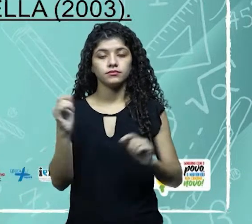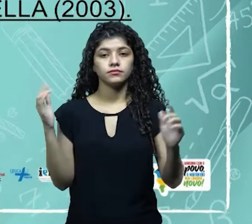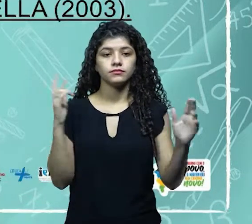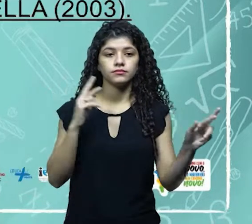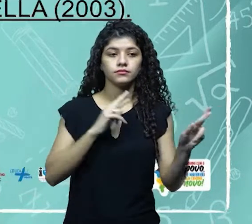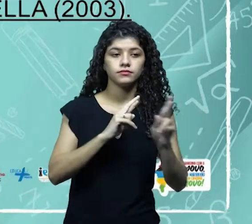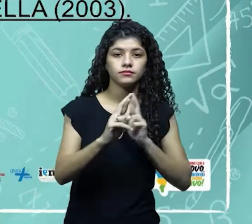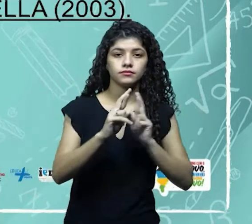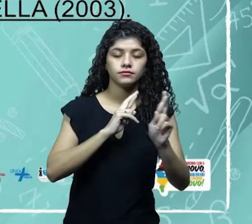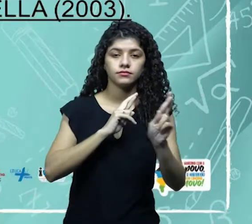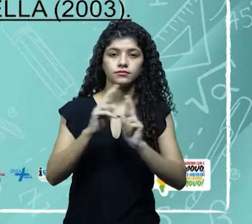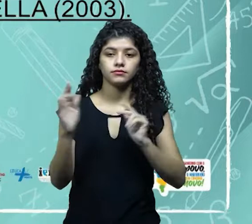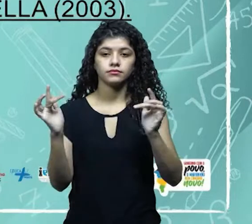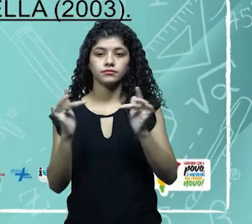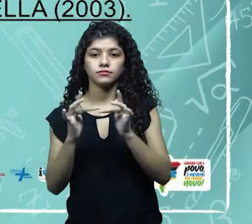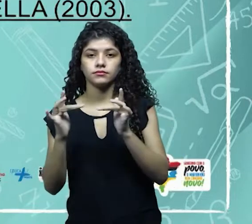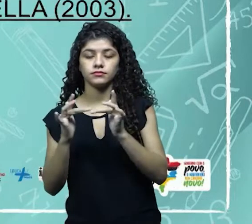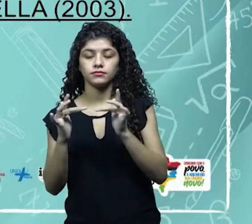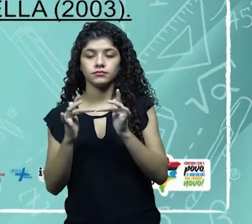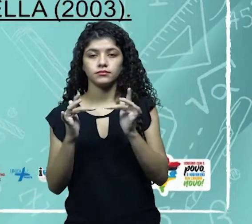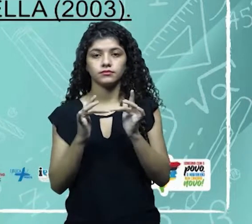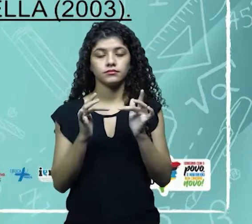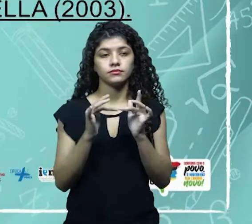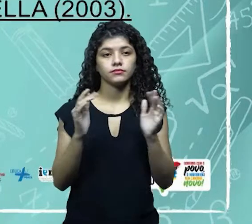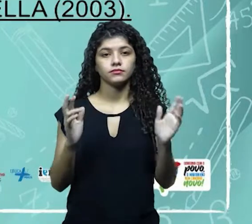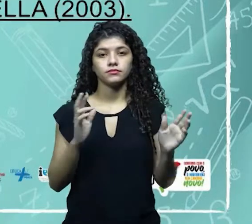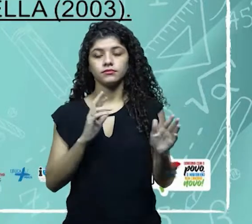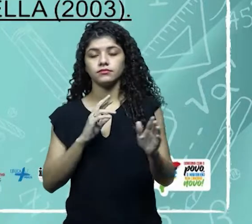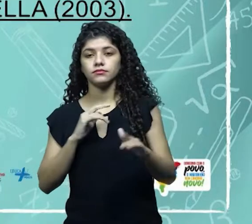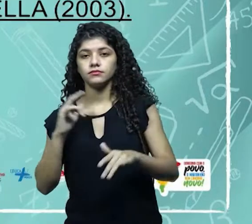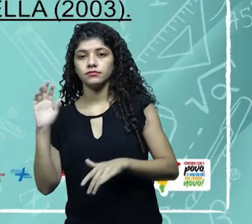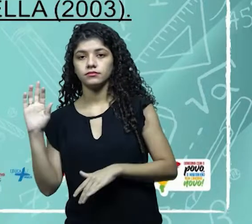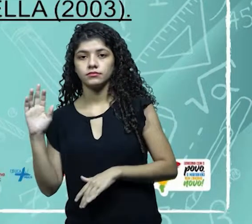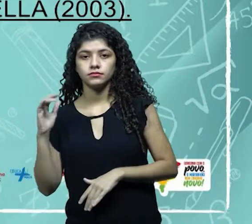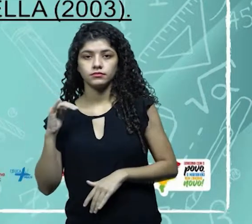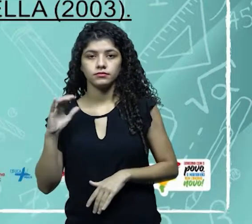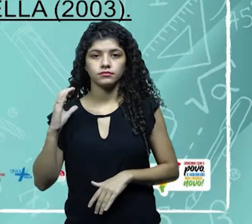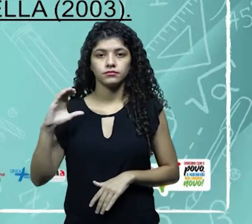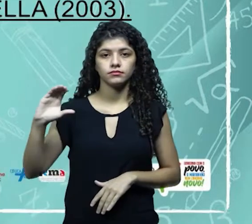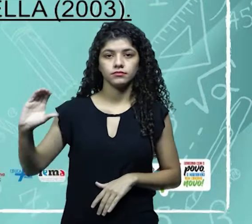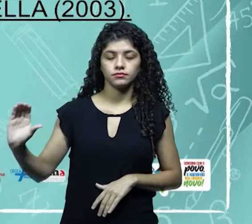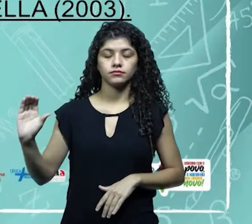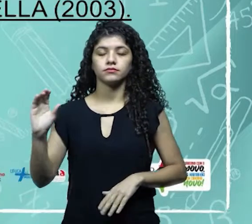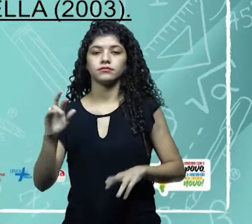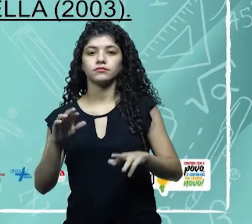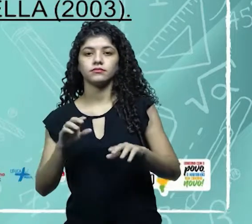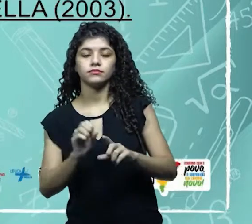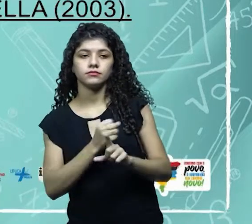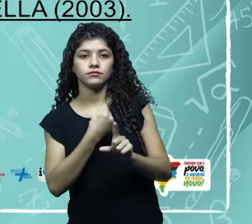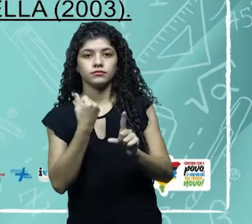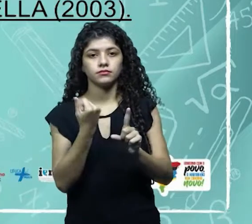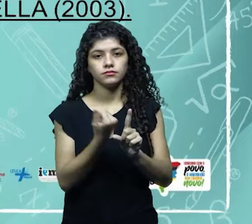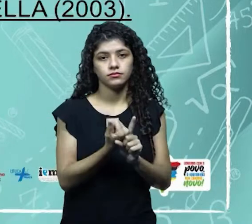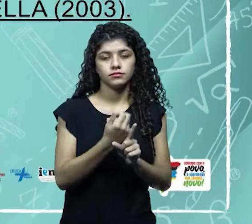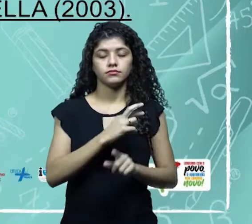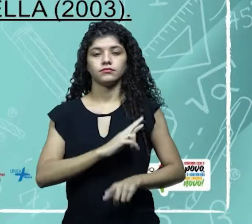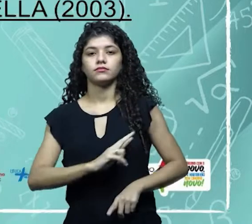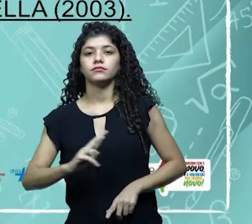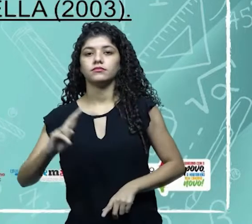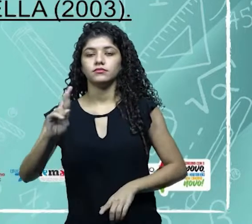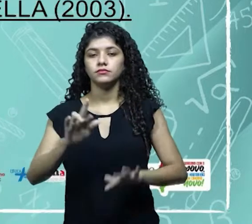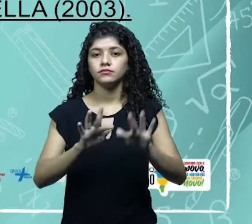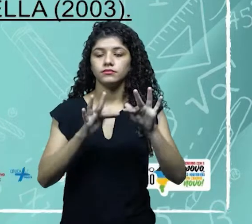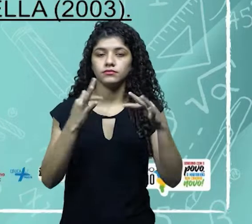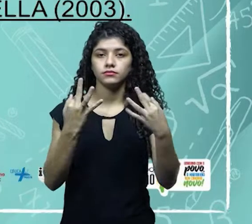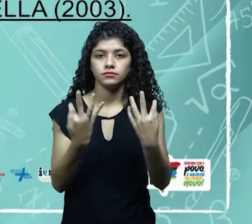e significativos e o que estabelecer contatos de natureza comercial cultural e